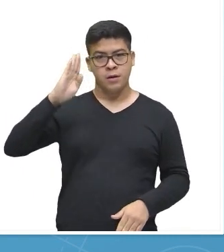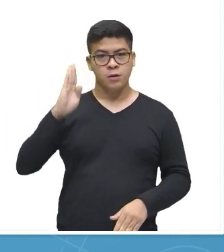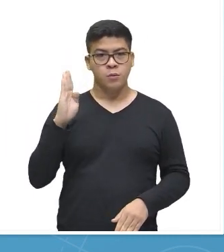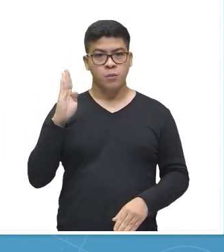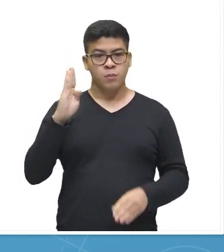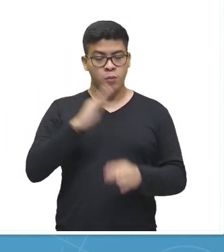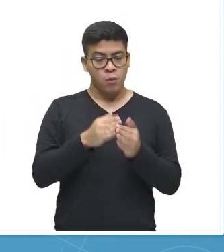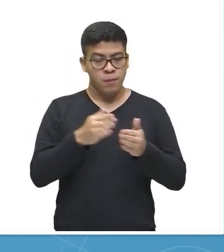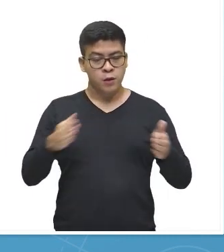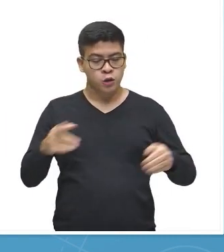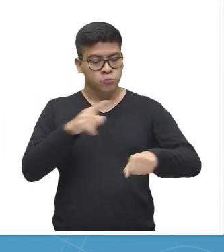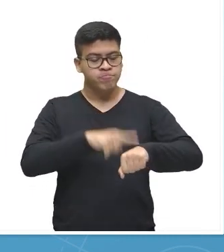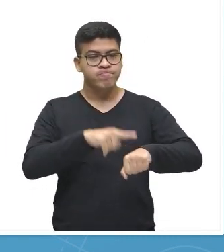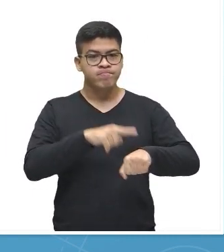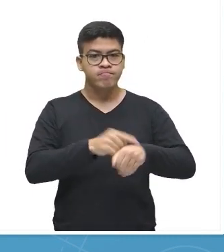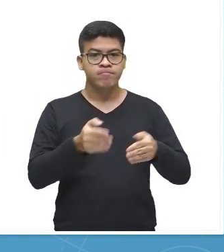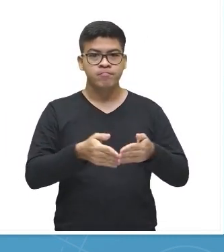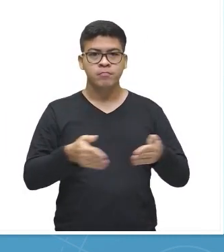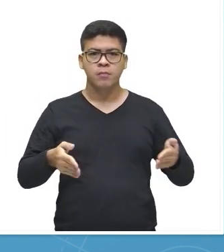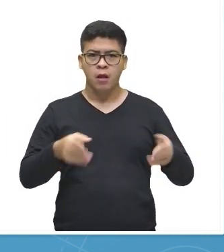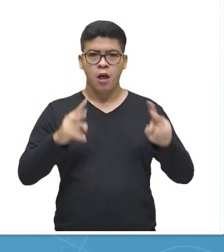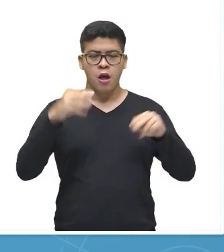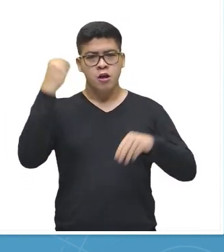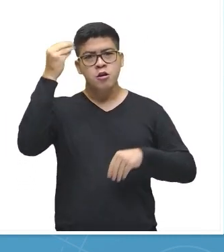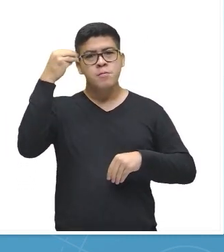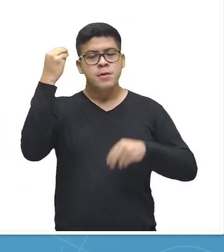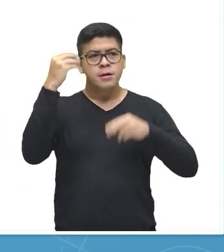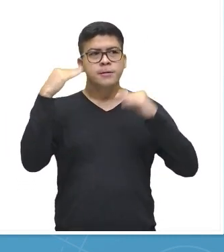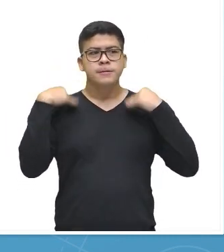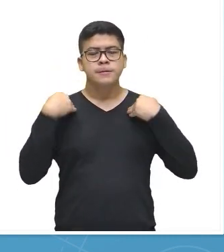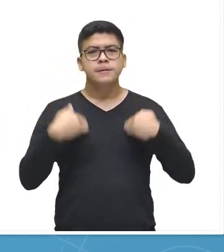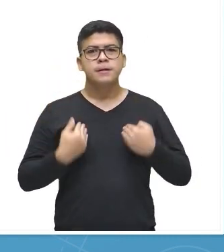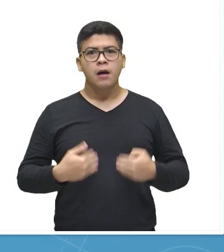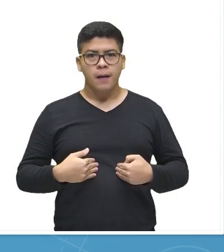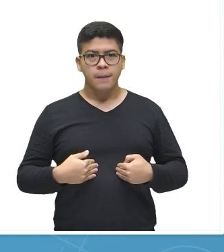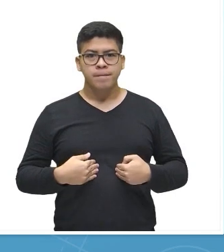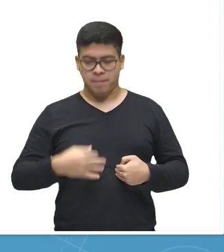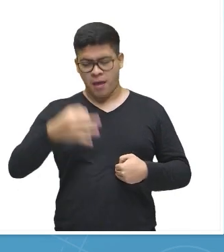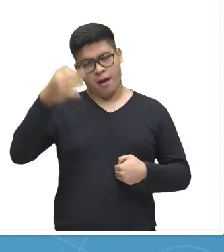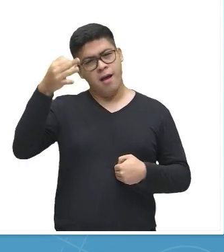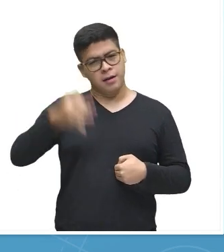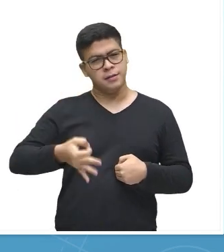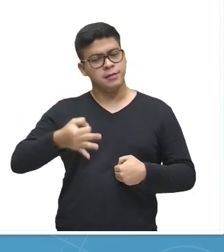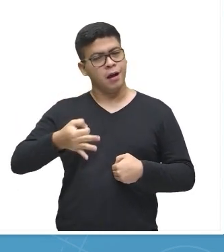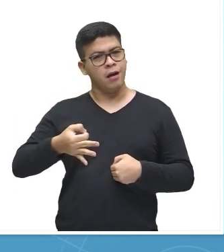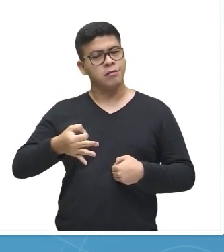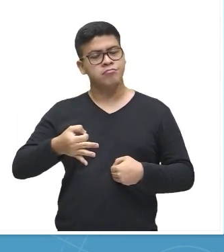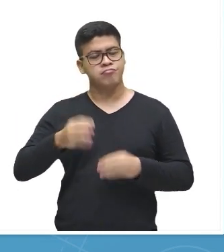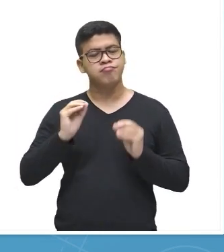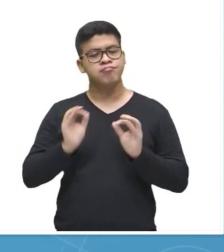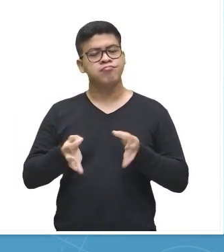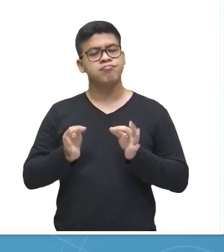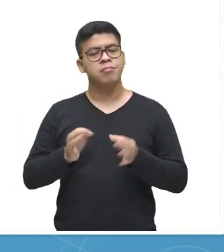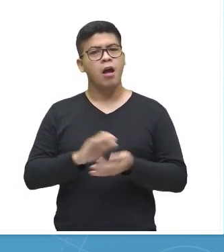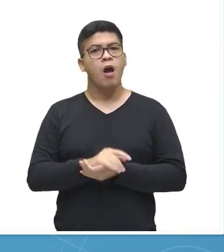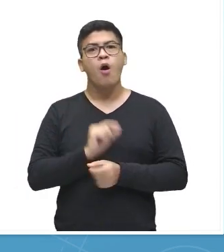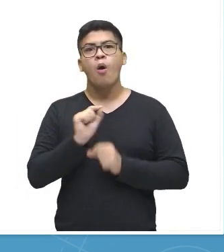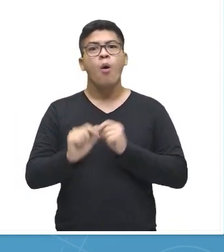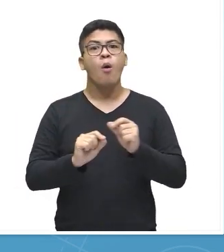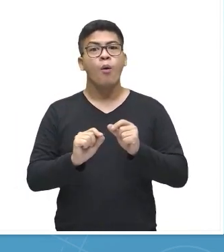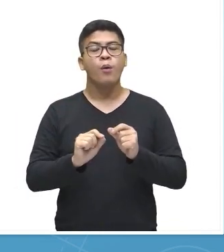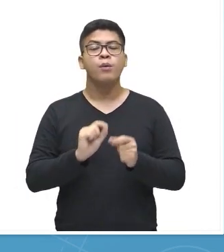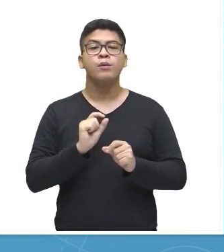primeiro momento da experiência humana. Então essa está corretíssima. Nós vimos que é